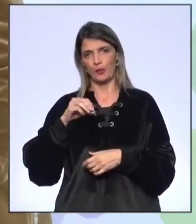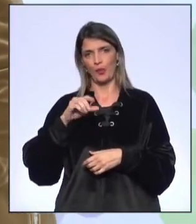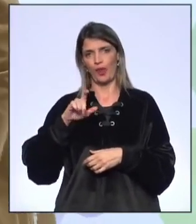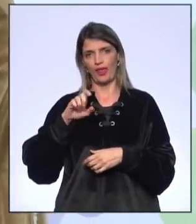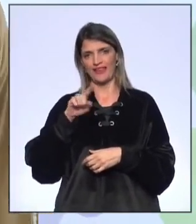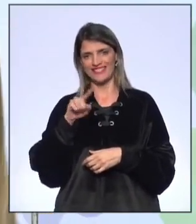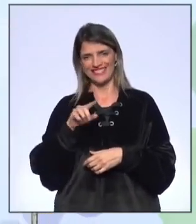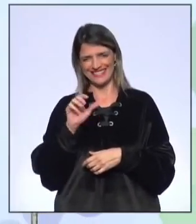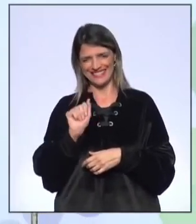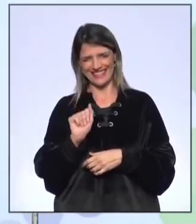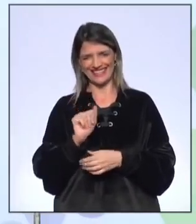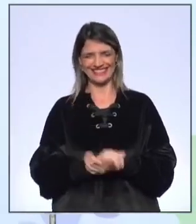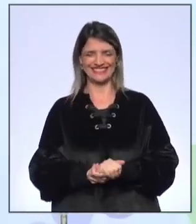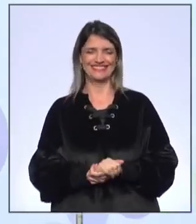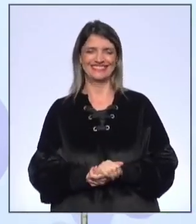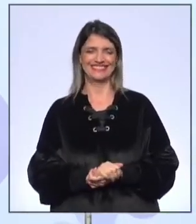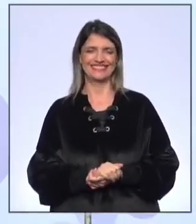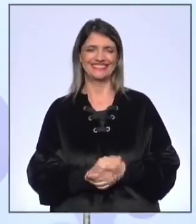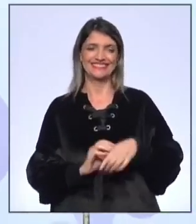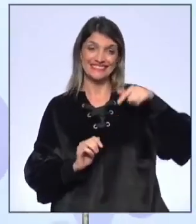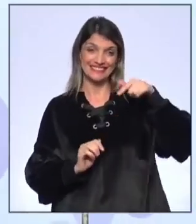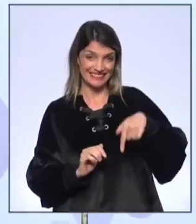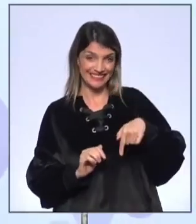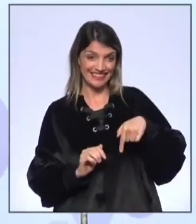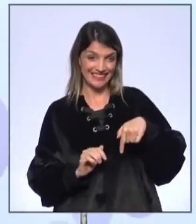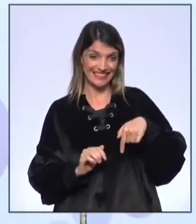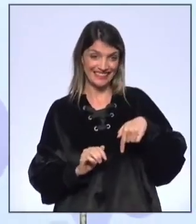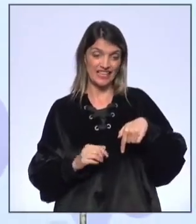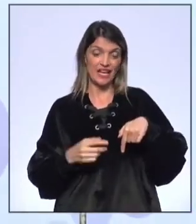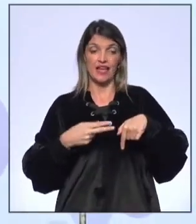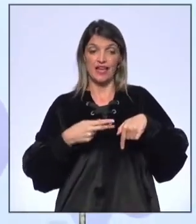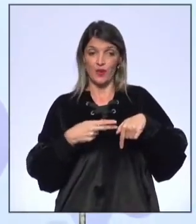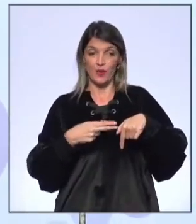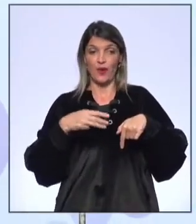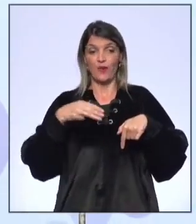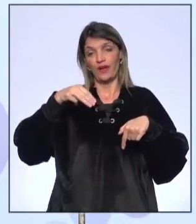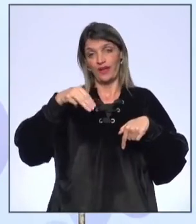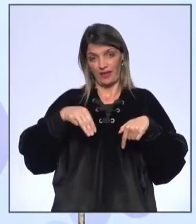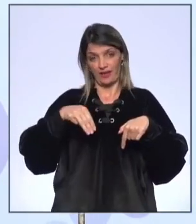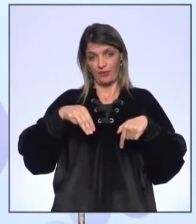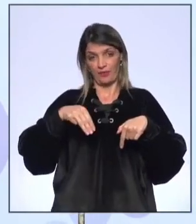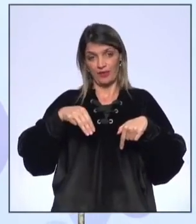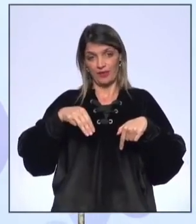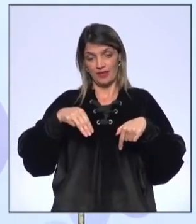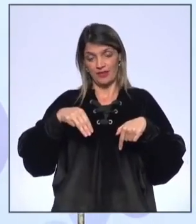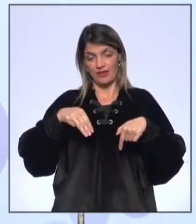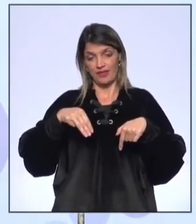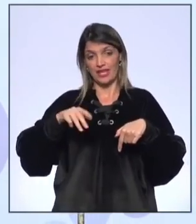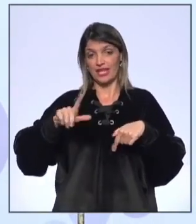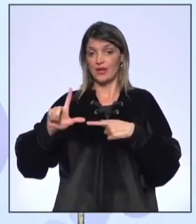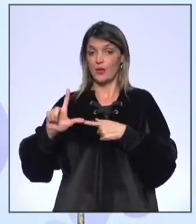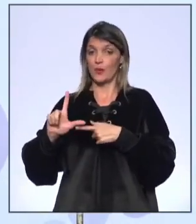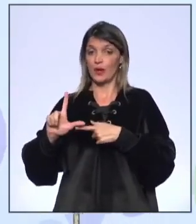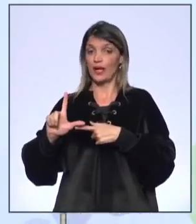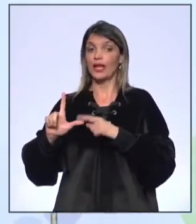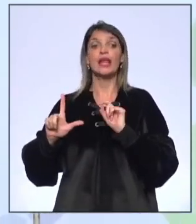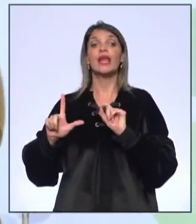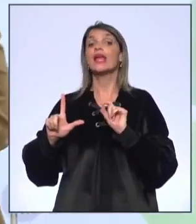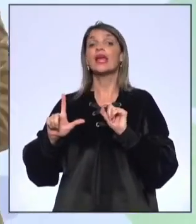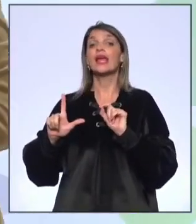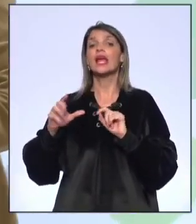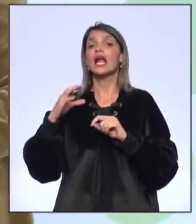mole? É o que mole. Esse aí é o que mole. Ó, Q, a massa da substância, e o L, que é o